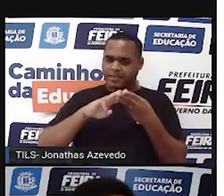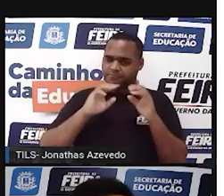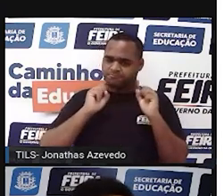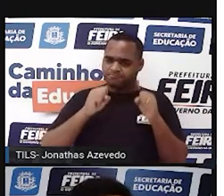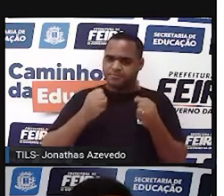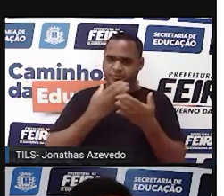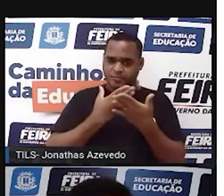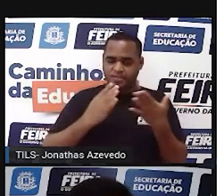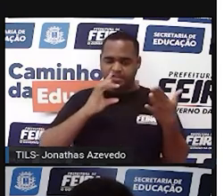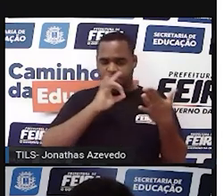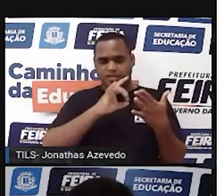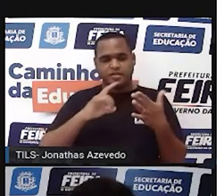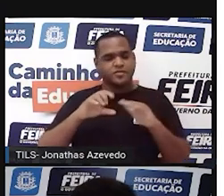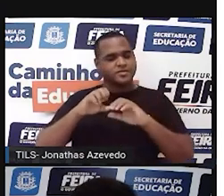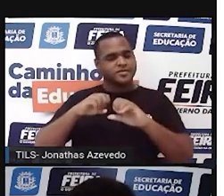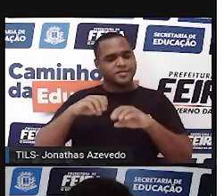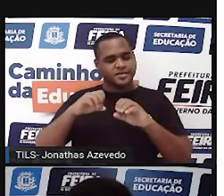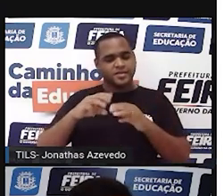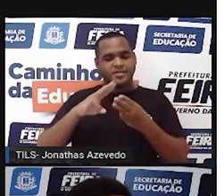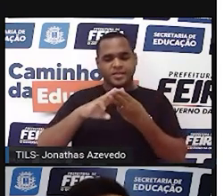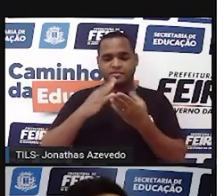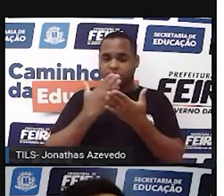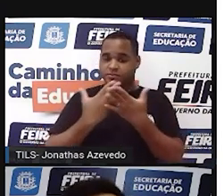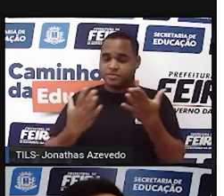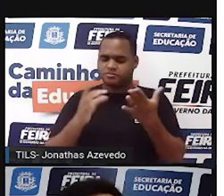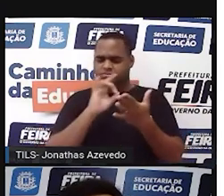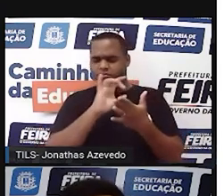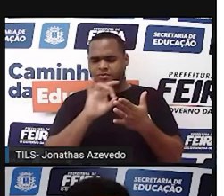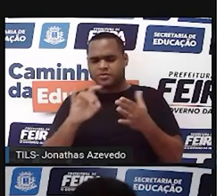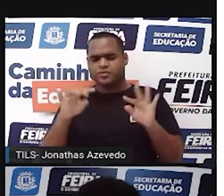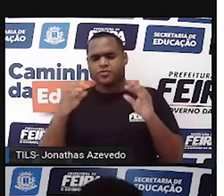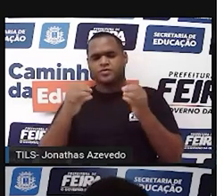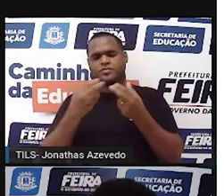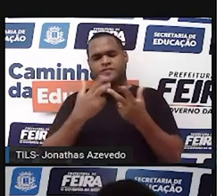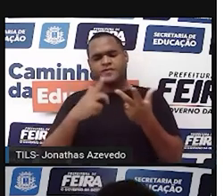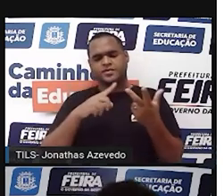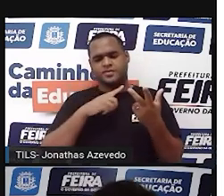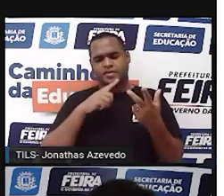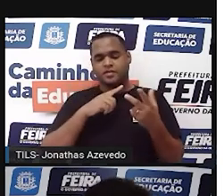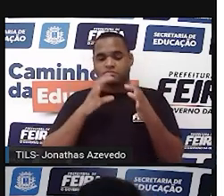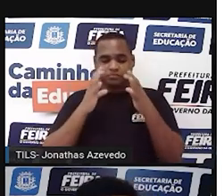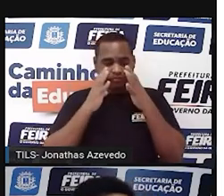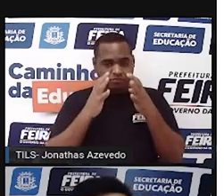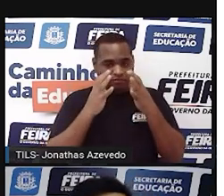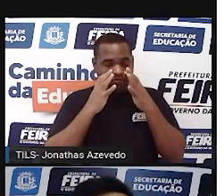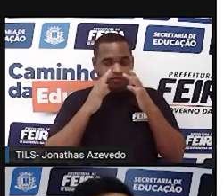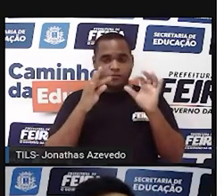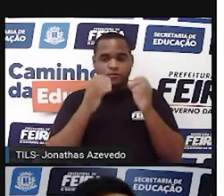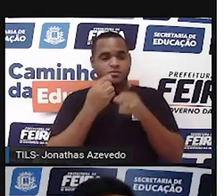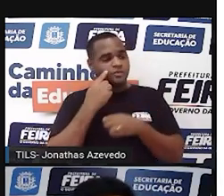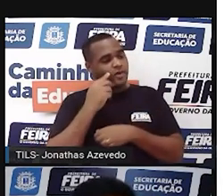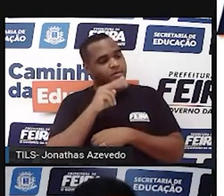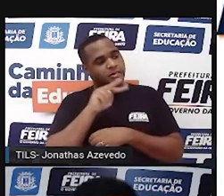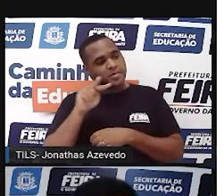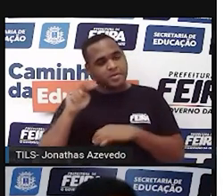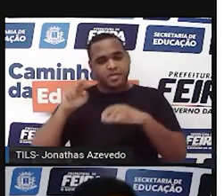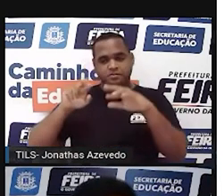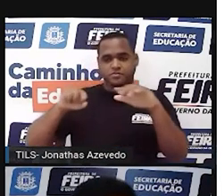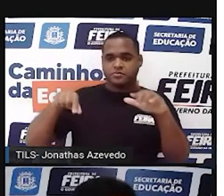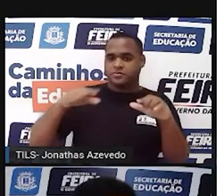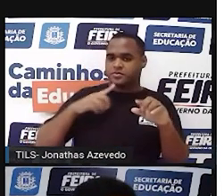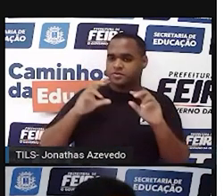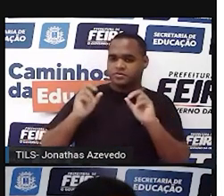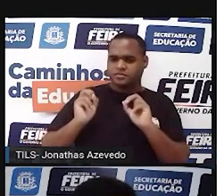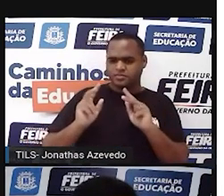nossas aulas, a matemática que está aí com você o tempo todo. Fique atento, atenta para tudo que está à sua volta,